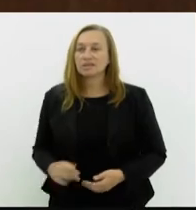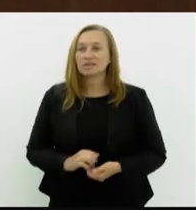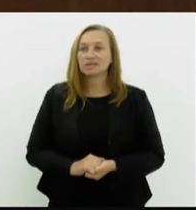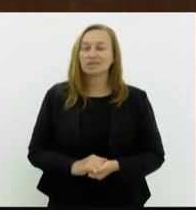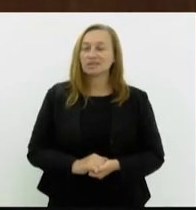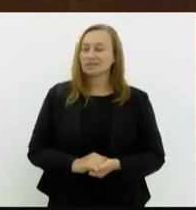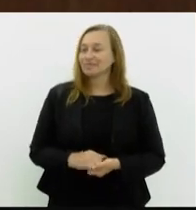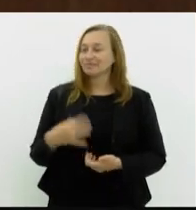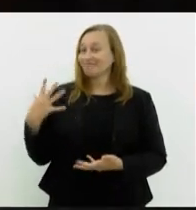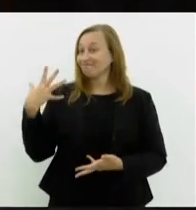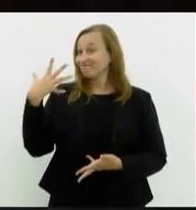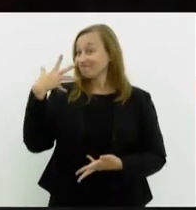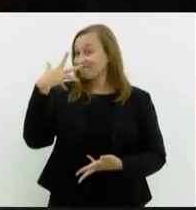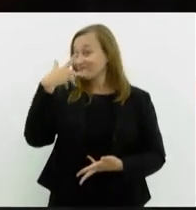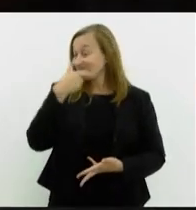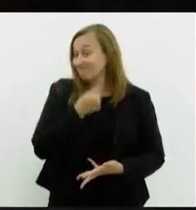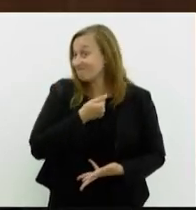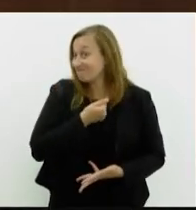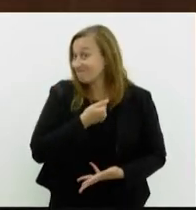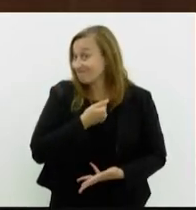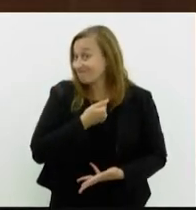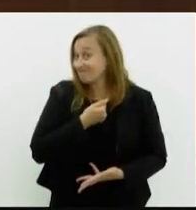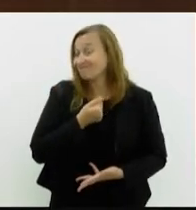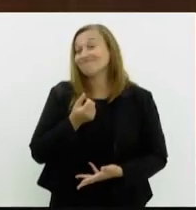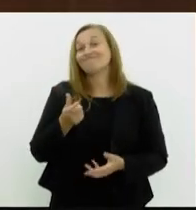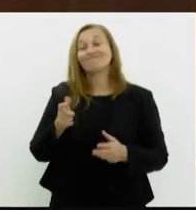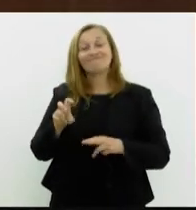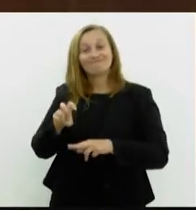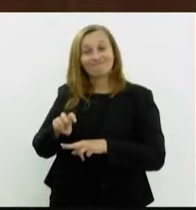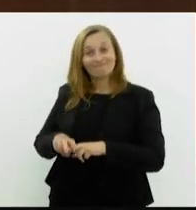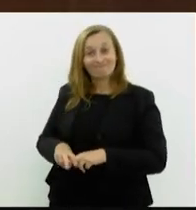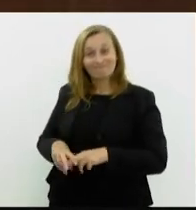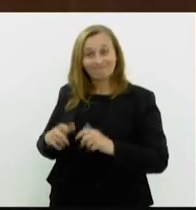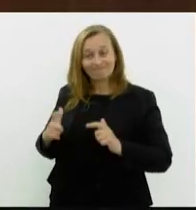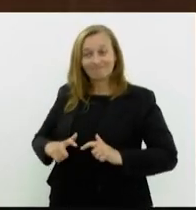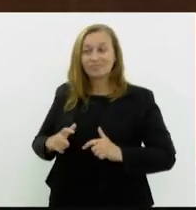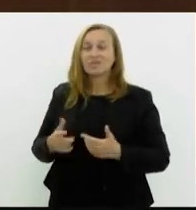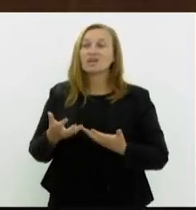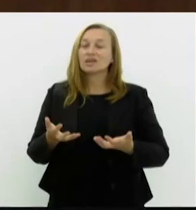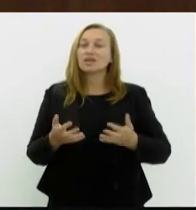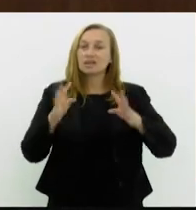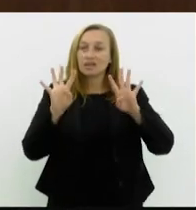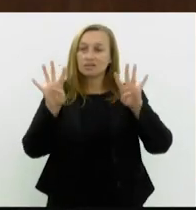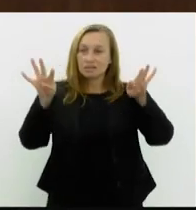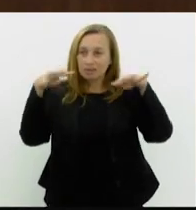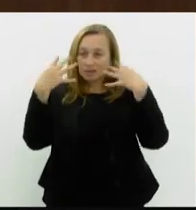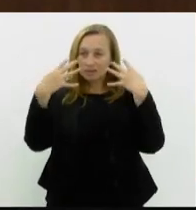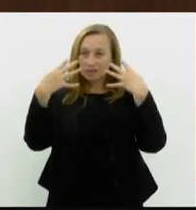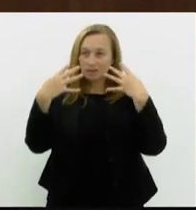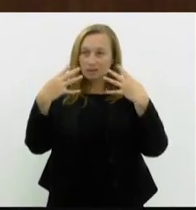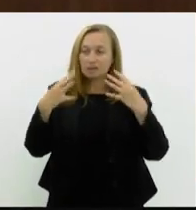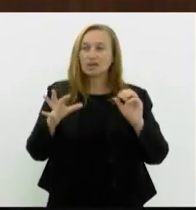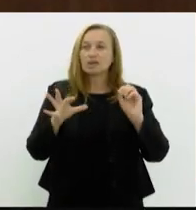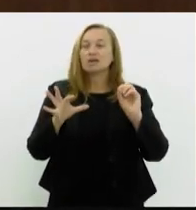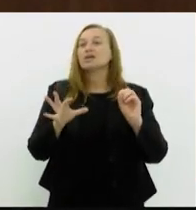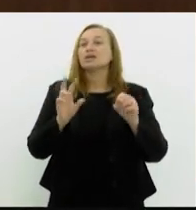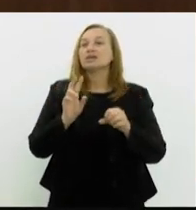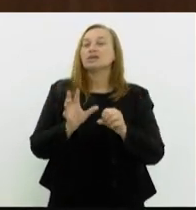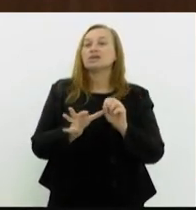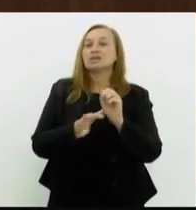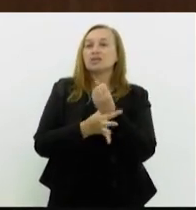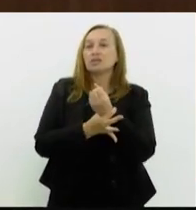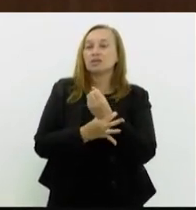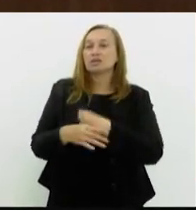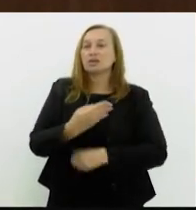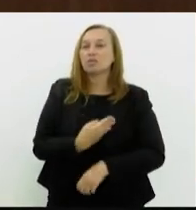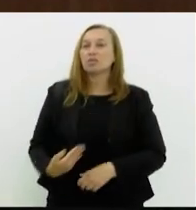Está magnífica nesse lugar. Presidente, só queria chamar a atenção para a nossa segurança pública mais uma vez. Fico